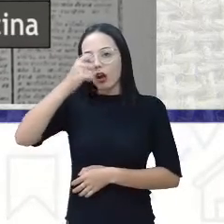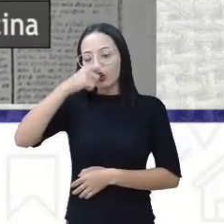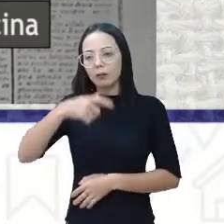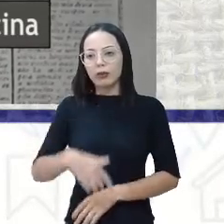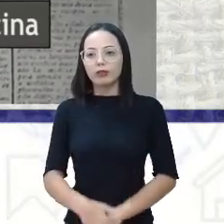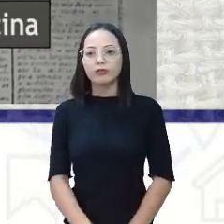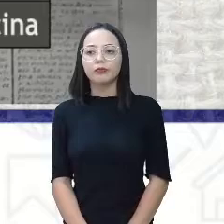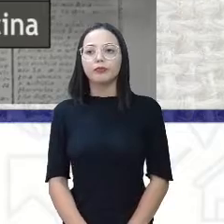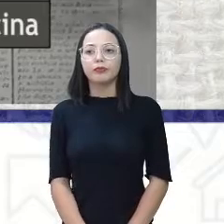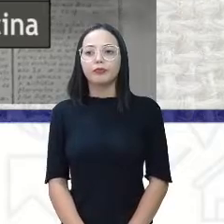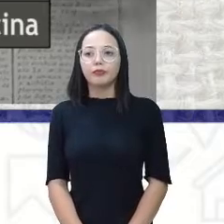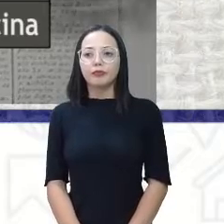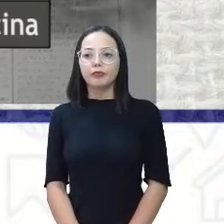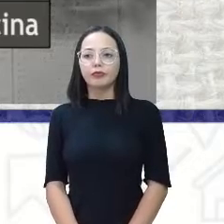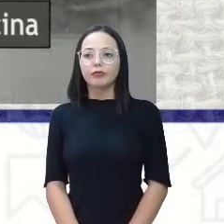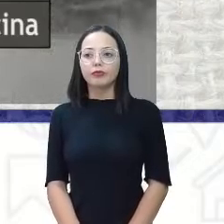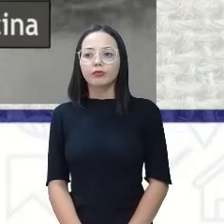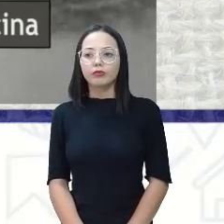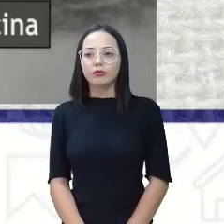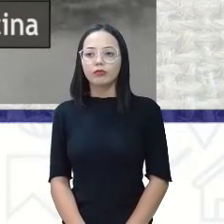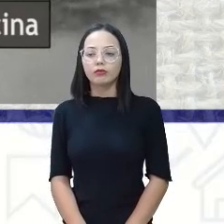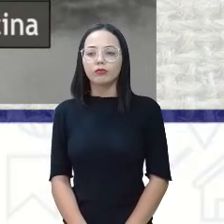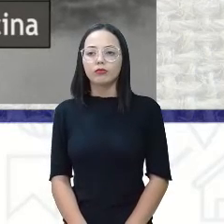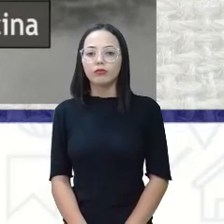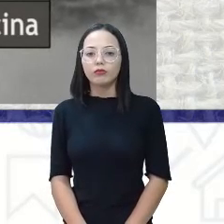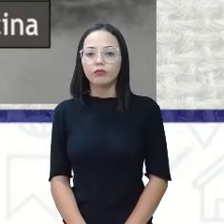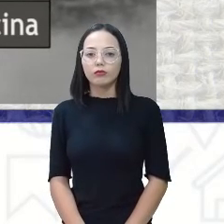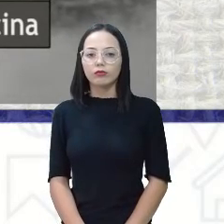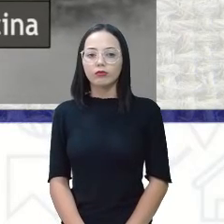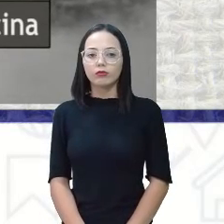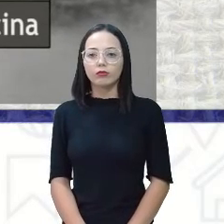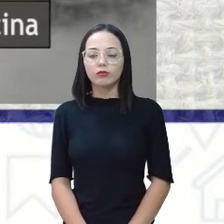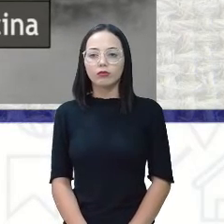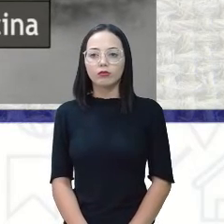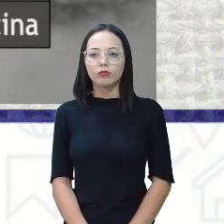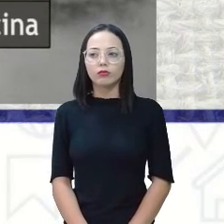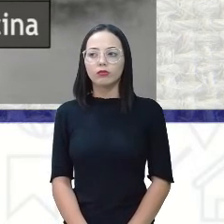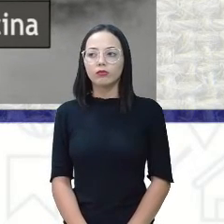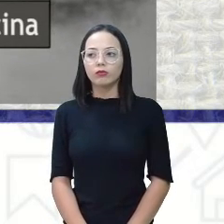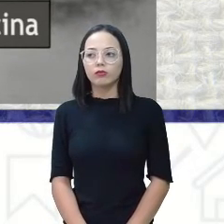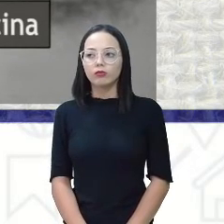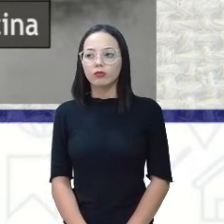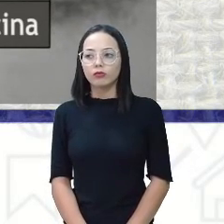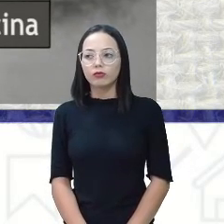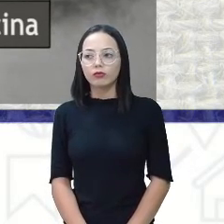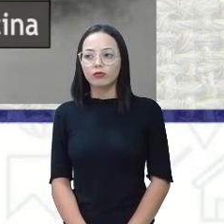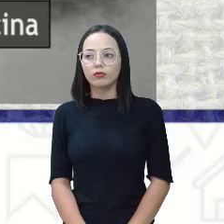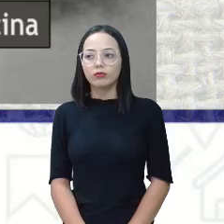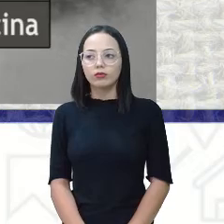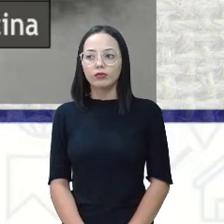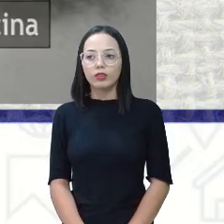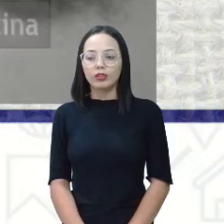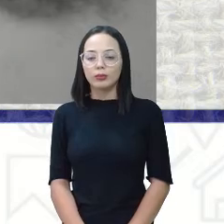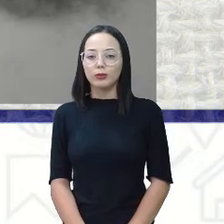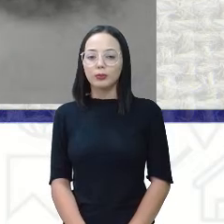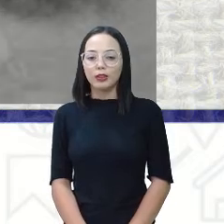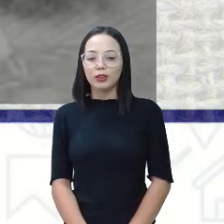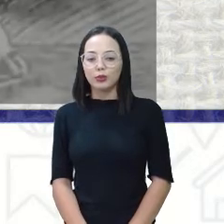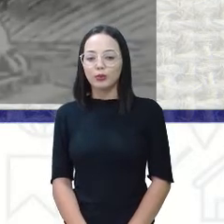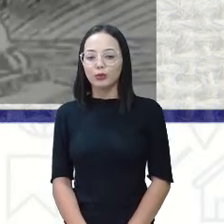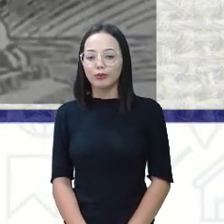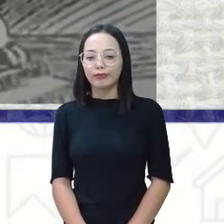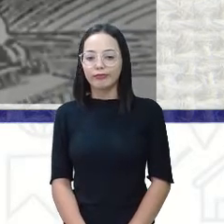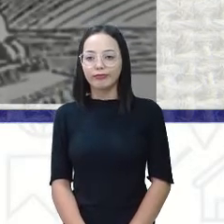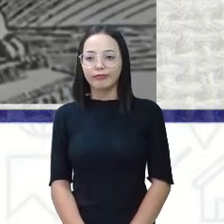doença que afeta o mundo inteiro. E uma pandemia causada pelo vírus influenza, que é um subtipo do H1N1, esse que